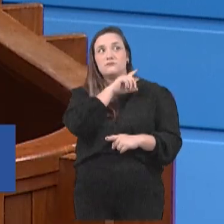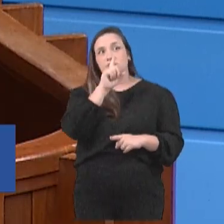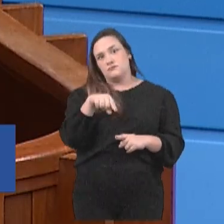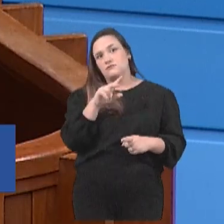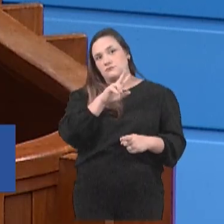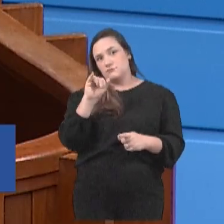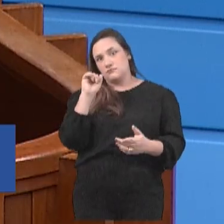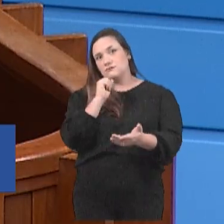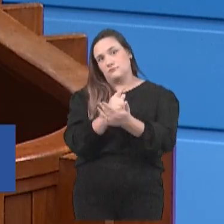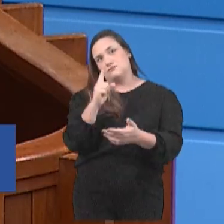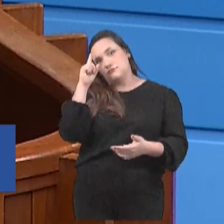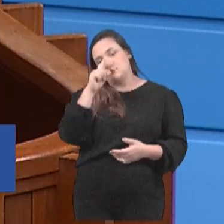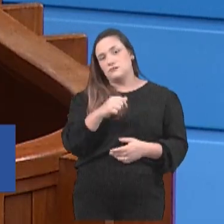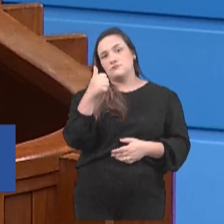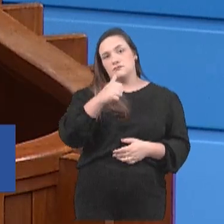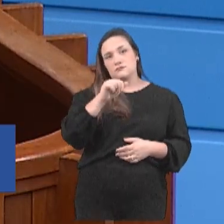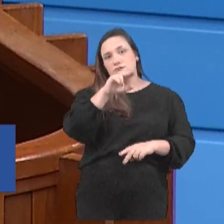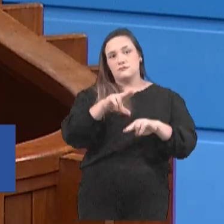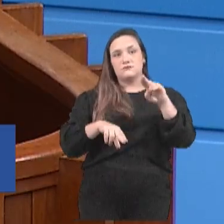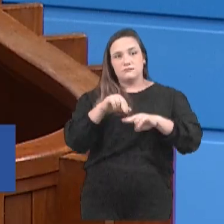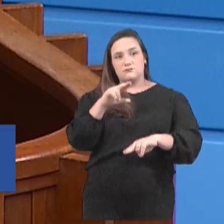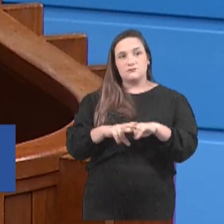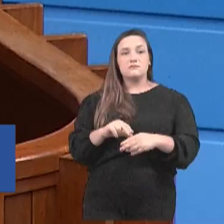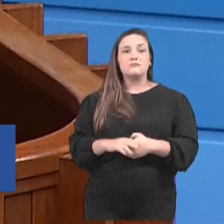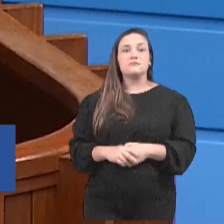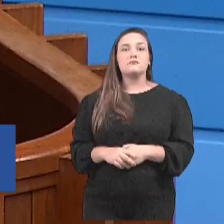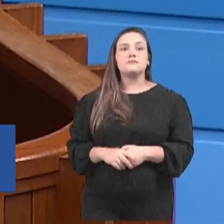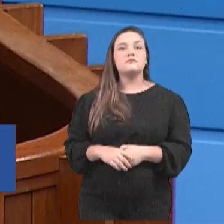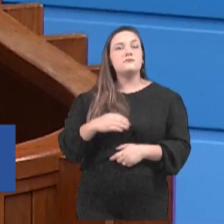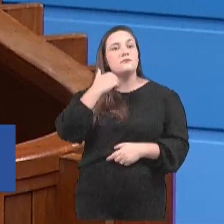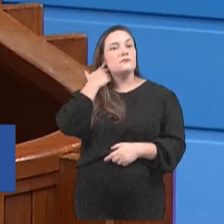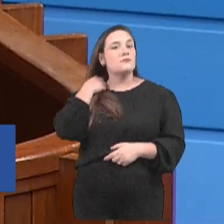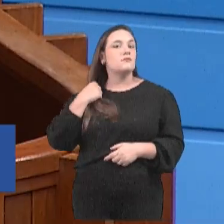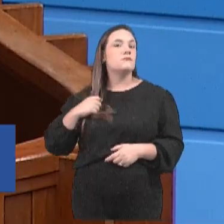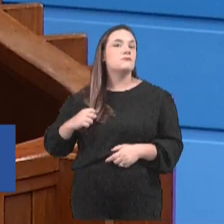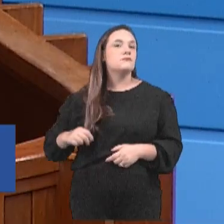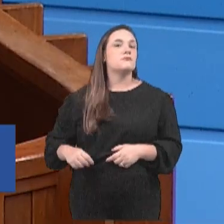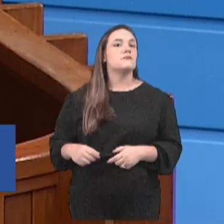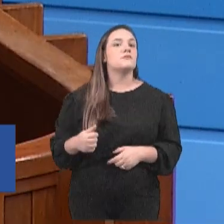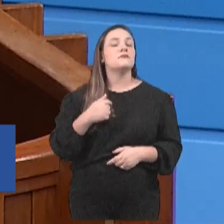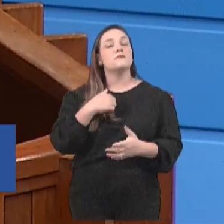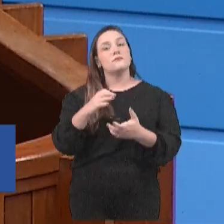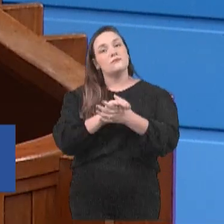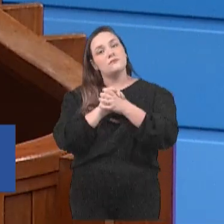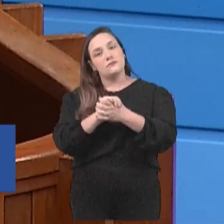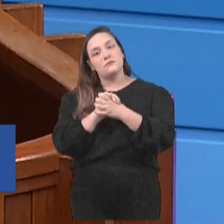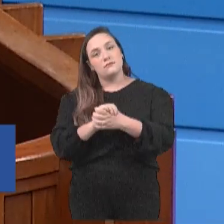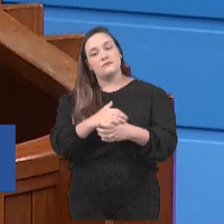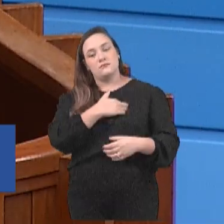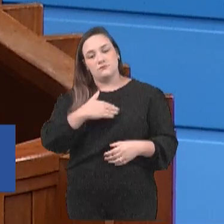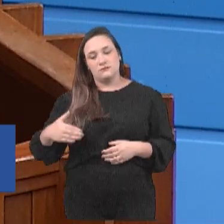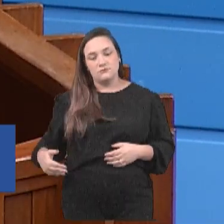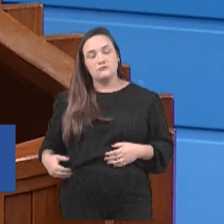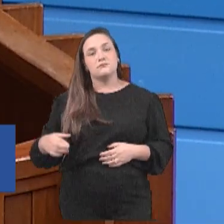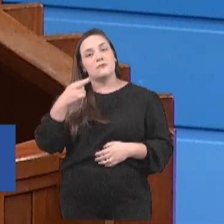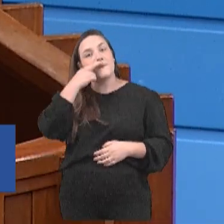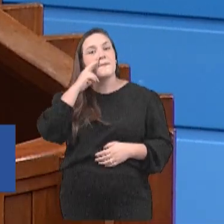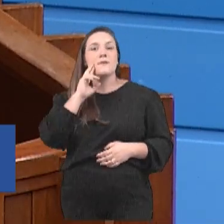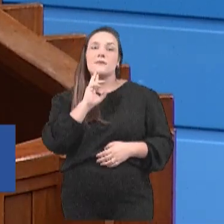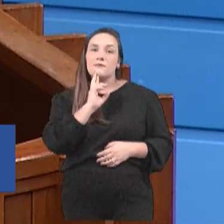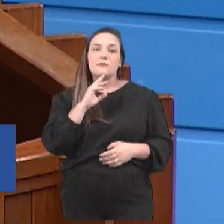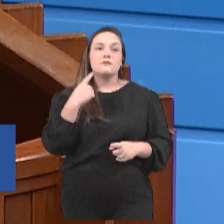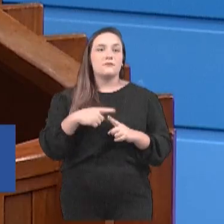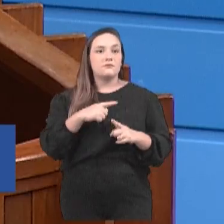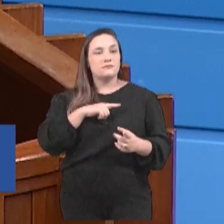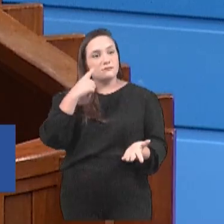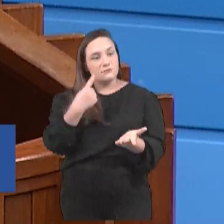de junho. Então, faço o uso da tribuna para parabenizar o governador Eduardo Riedel pelo compromisso